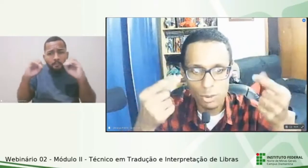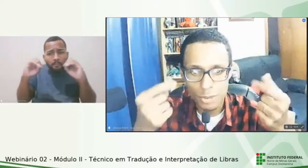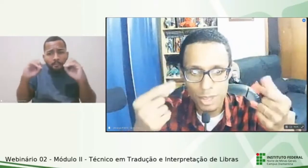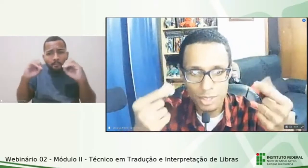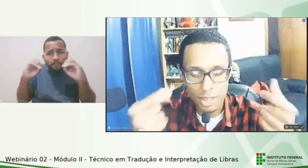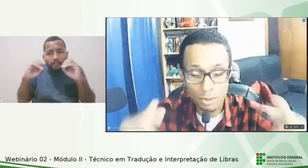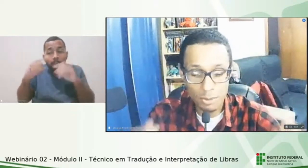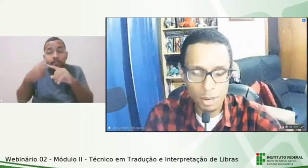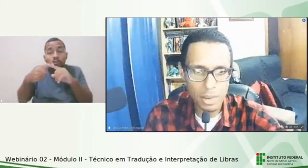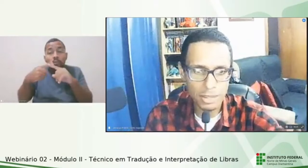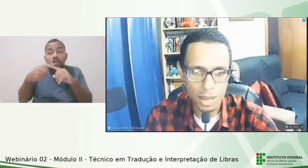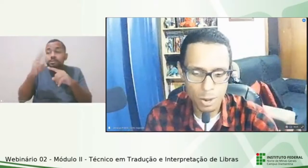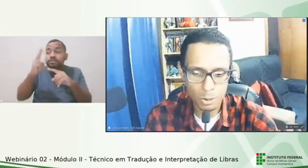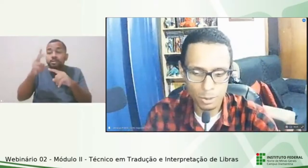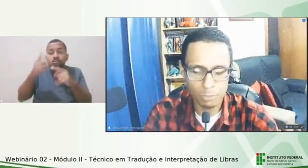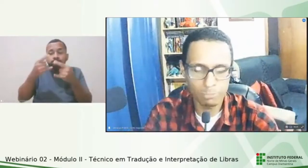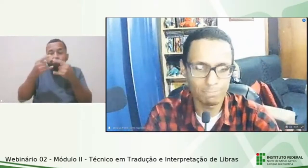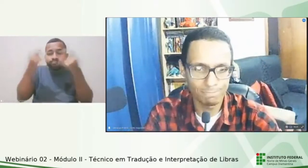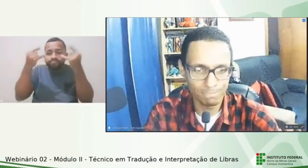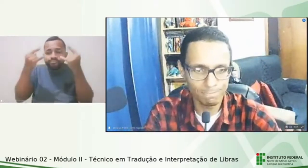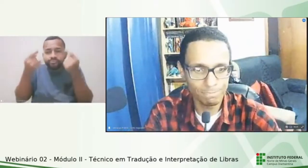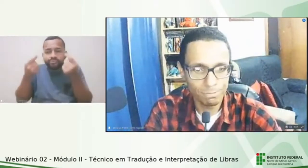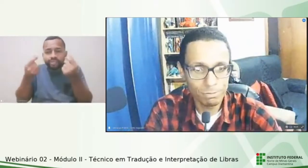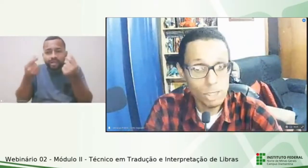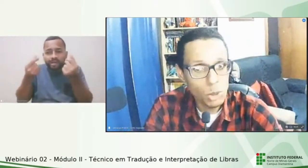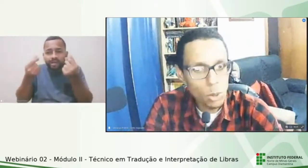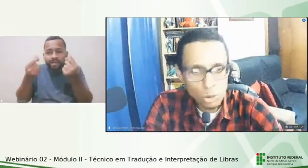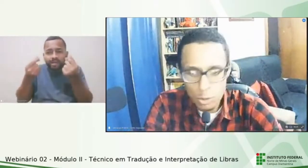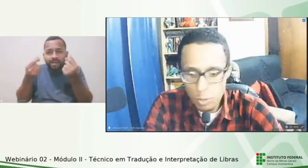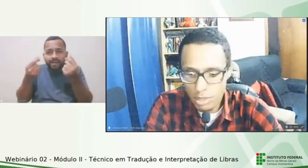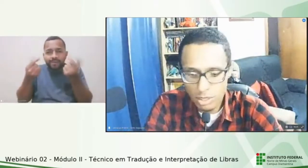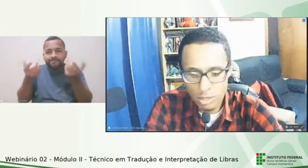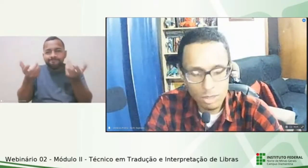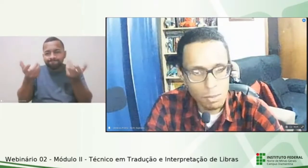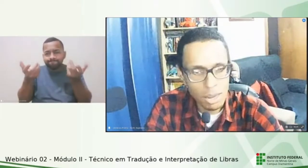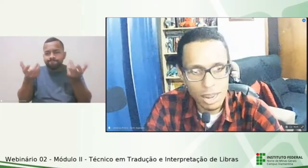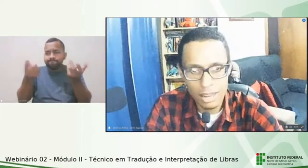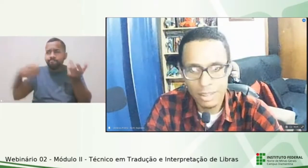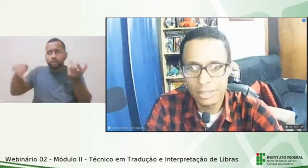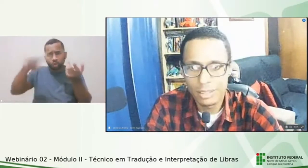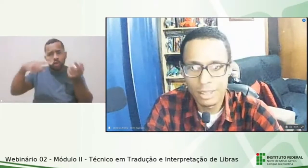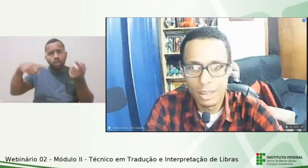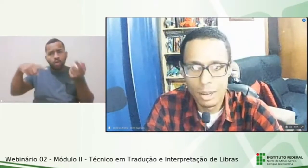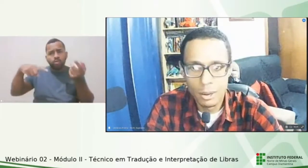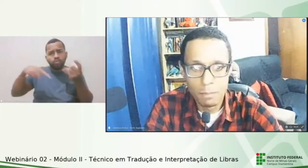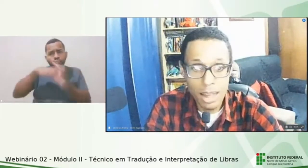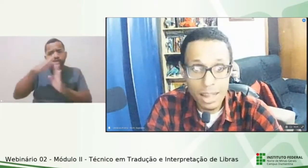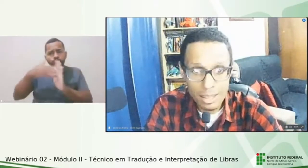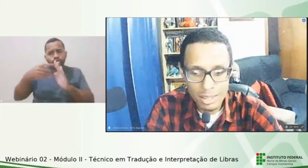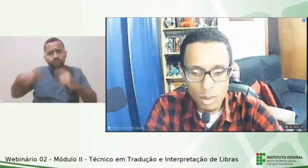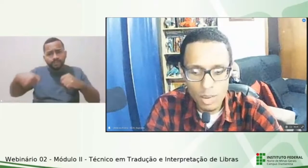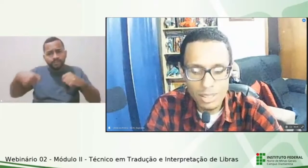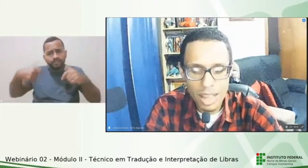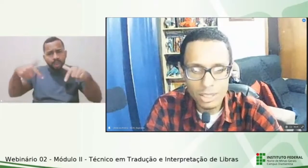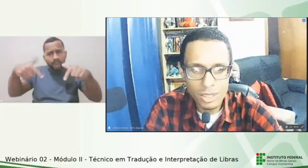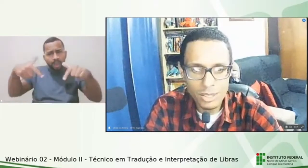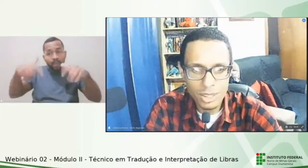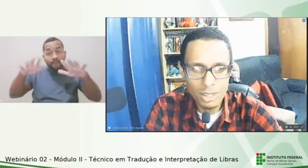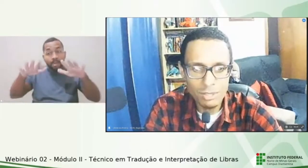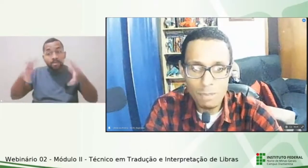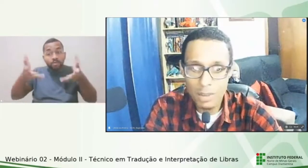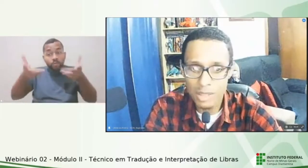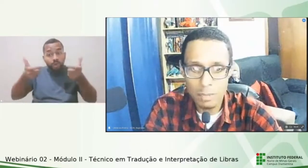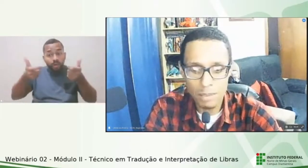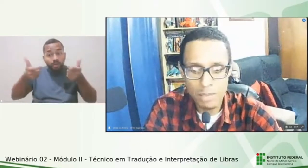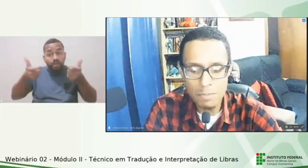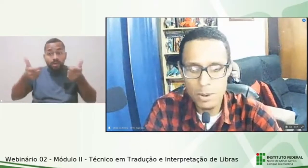o financeiro fala mais alto. Todos precisam trabalhar. Mas a qualidade de ensino